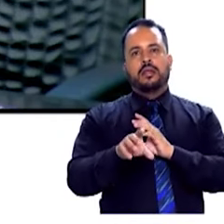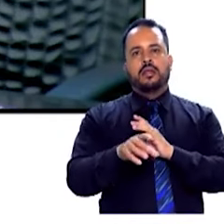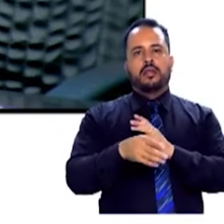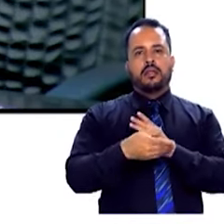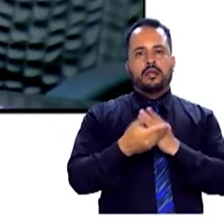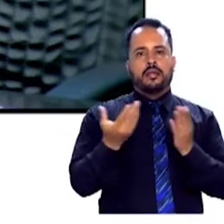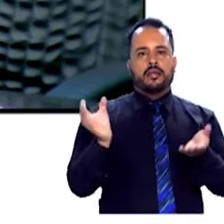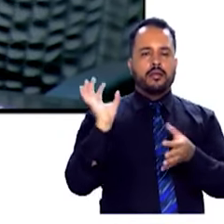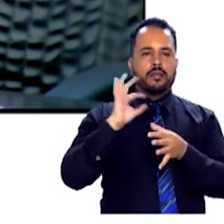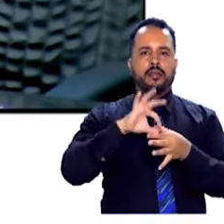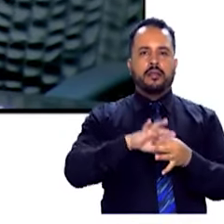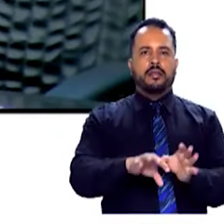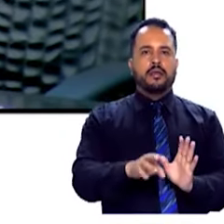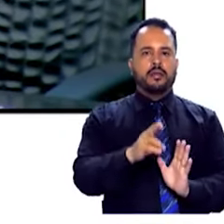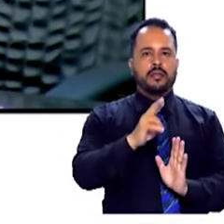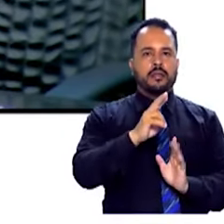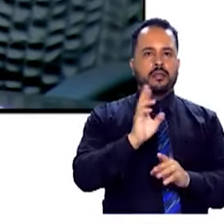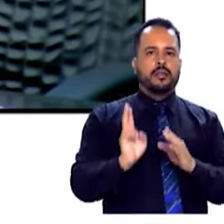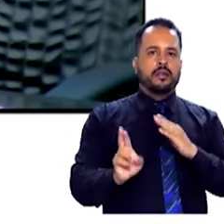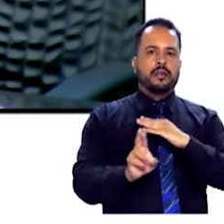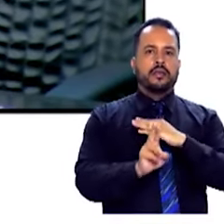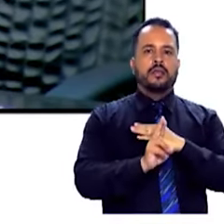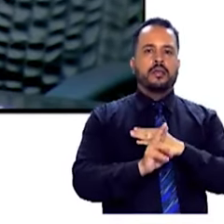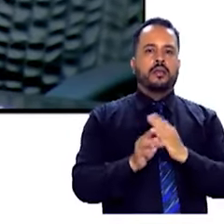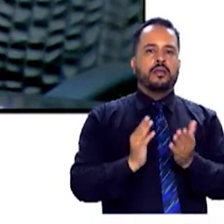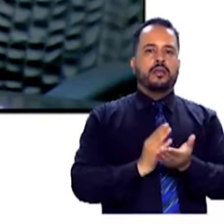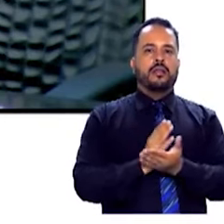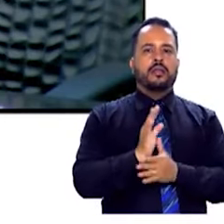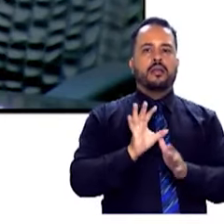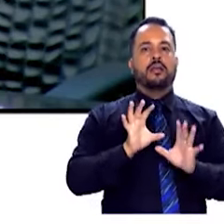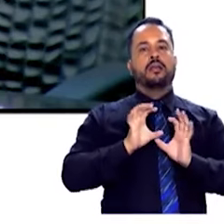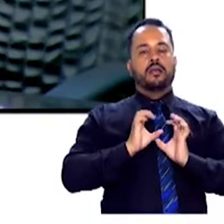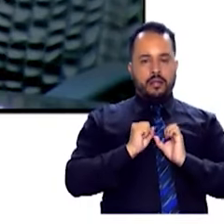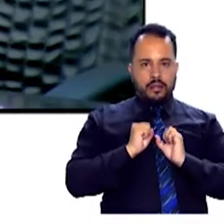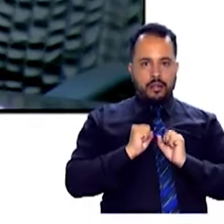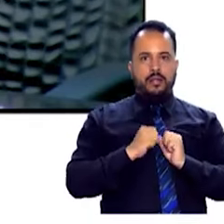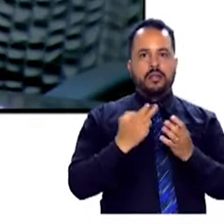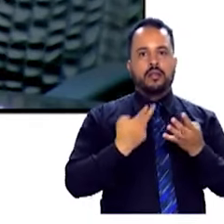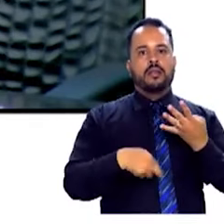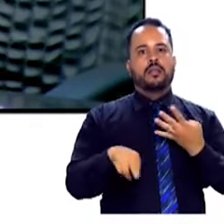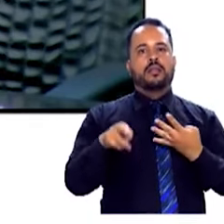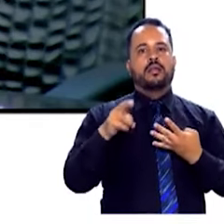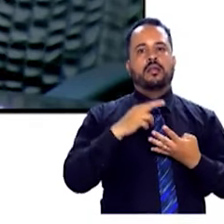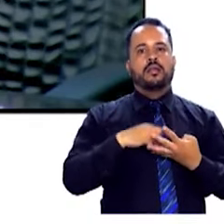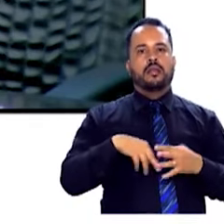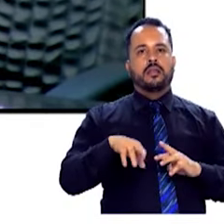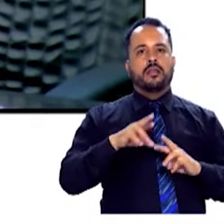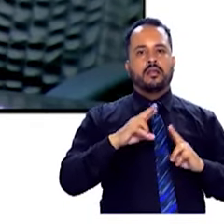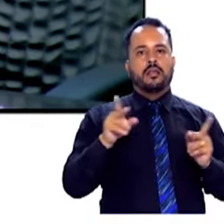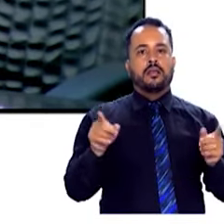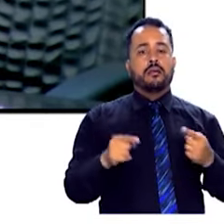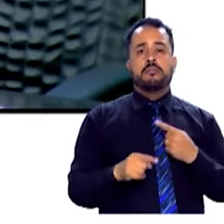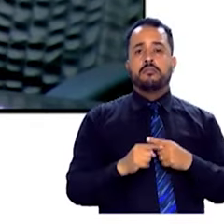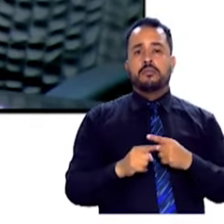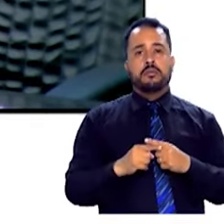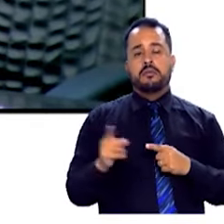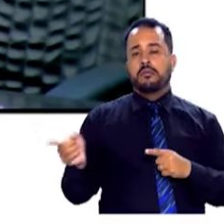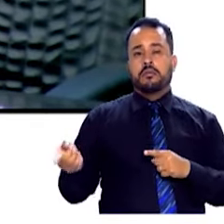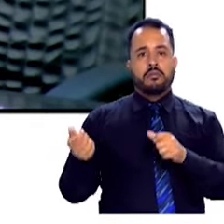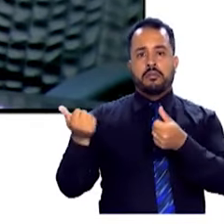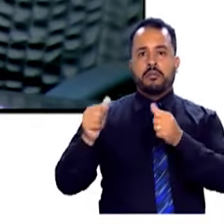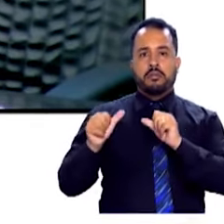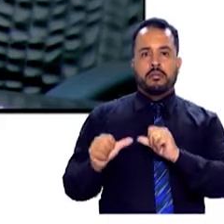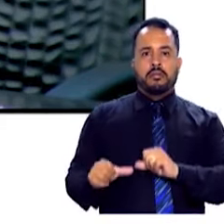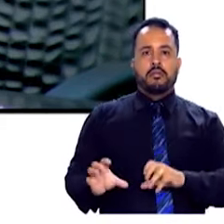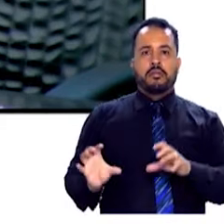que o relator pode eh dar prov monocraticamente a recursos extraordinários porque diabos ele vai submeter a uma análise colegiada com qurum